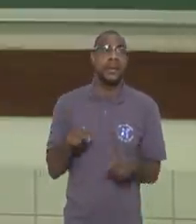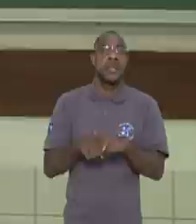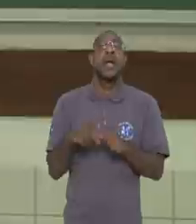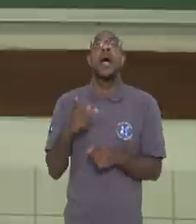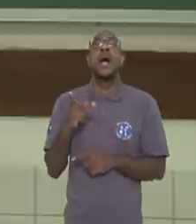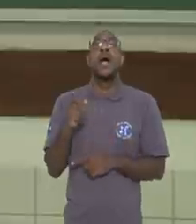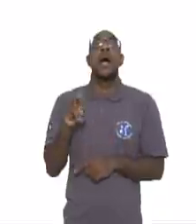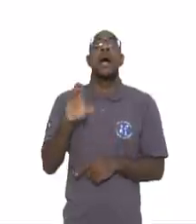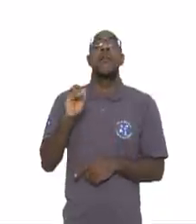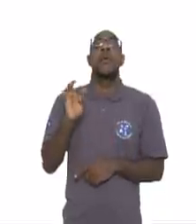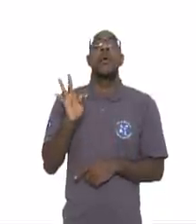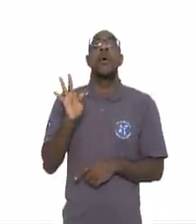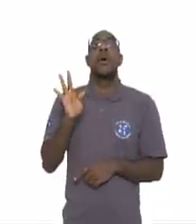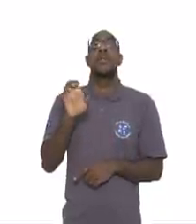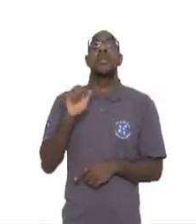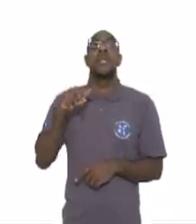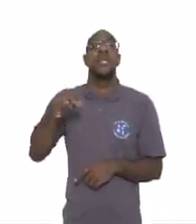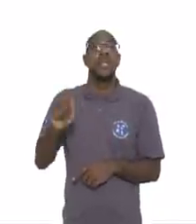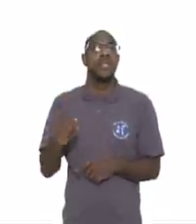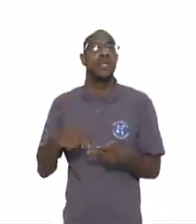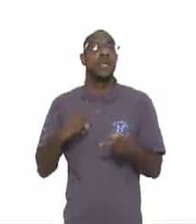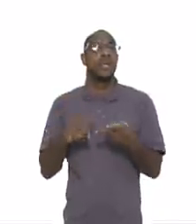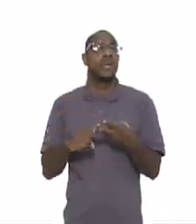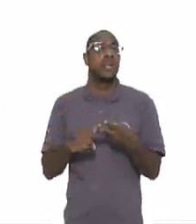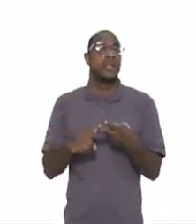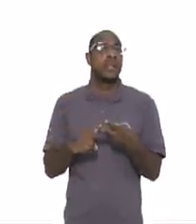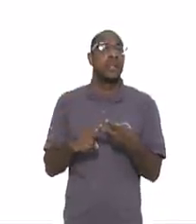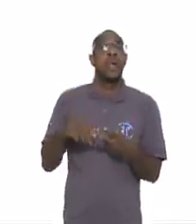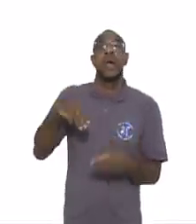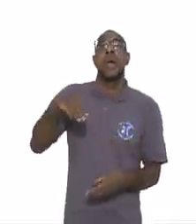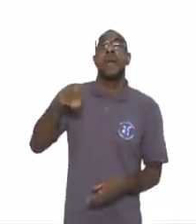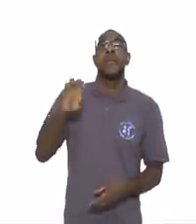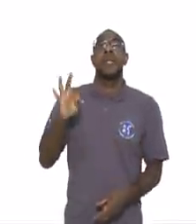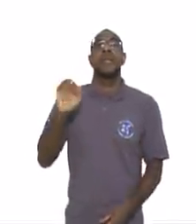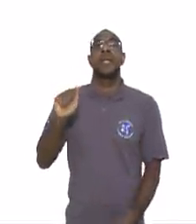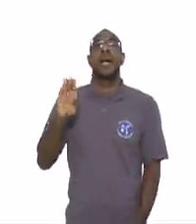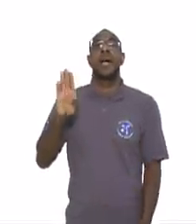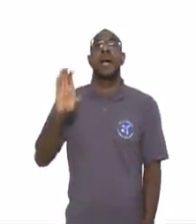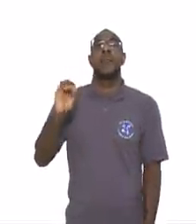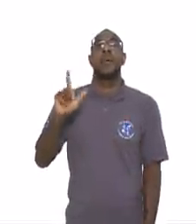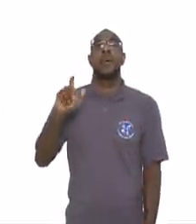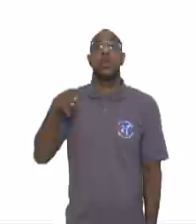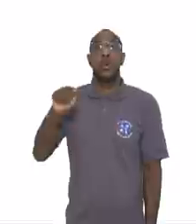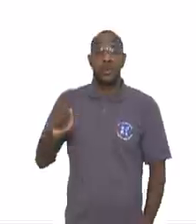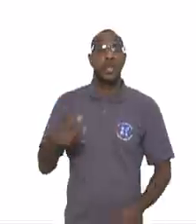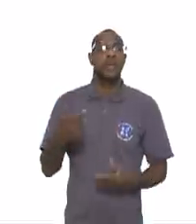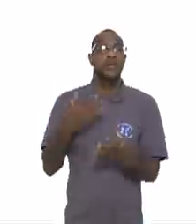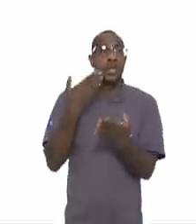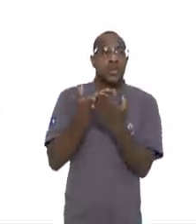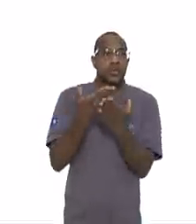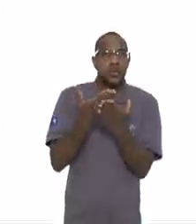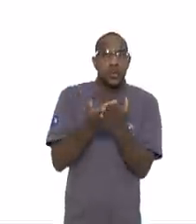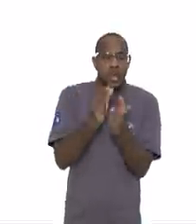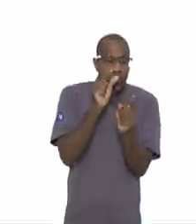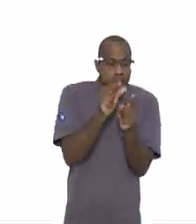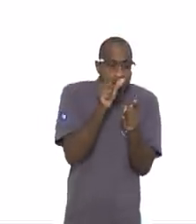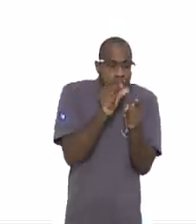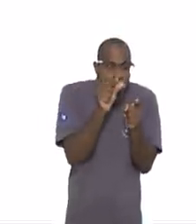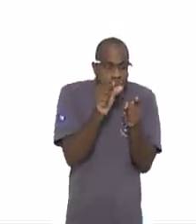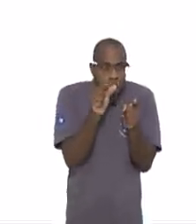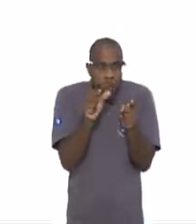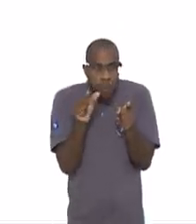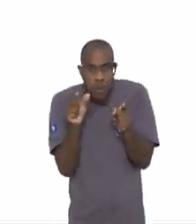proteínas totais do organismo. E ainda tem aqui o metaboloma, que também não é um nome muito bonito, mas que você estuda as partes menores ali, os